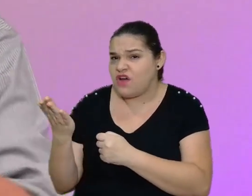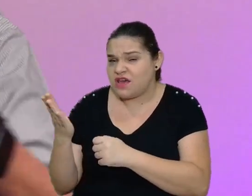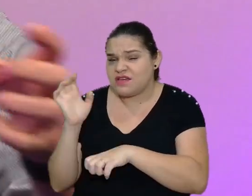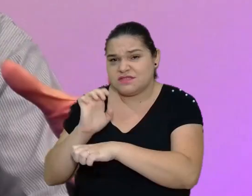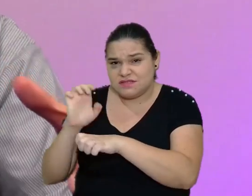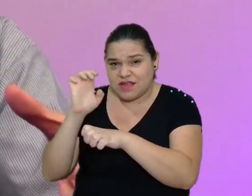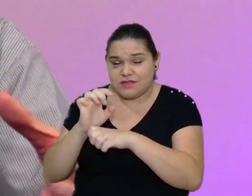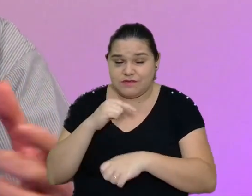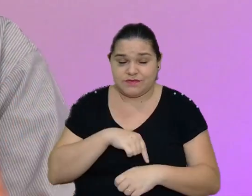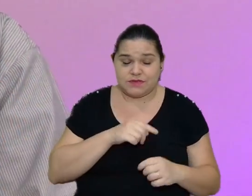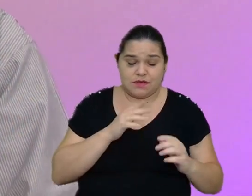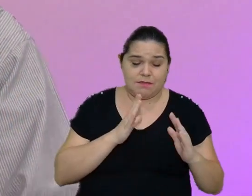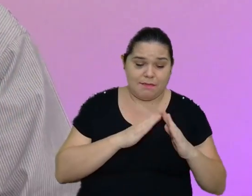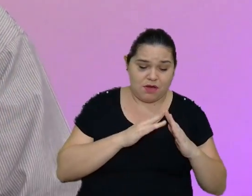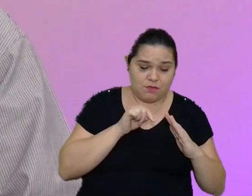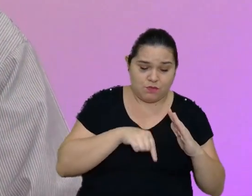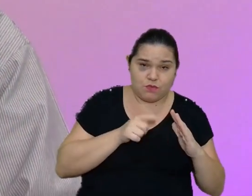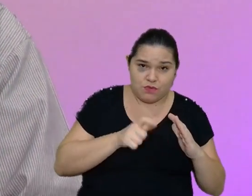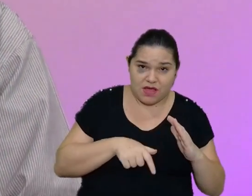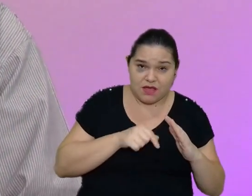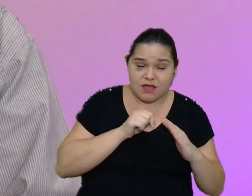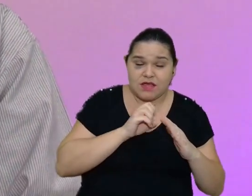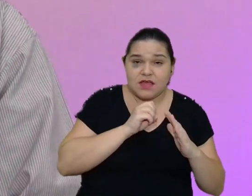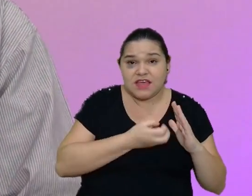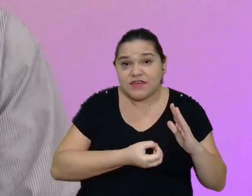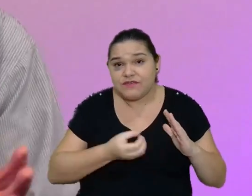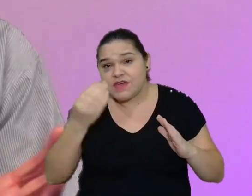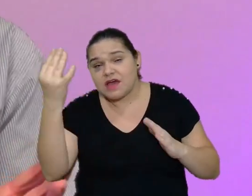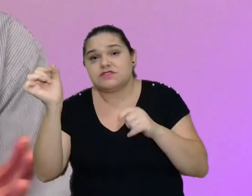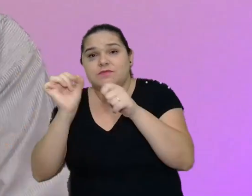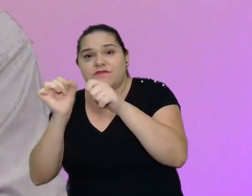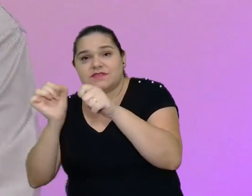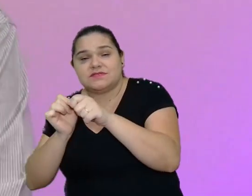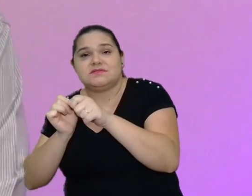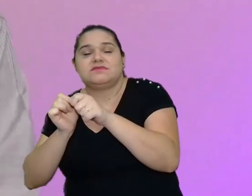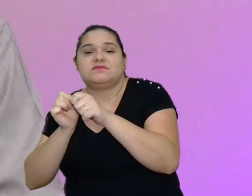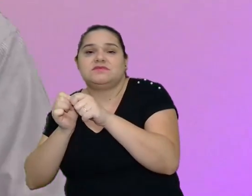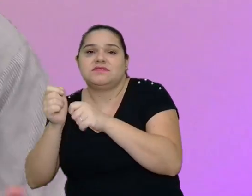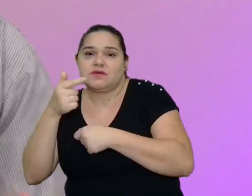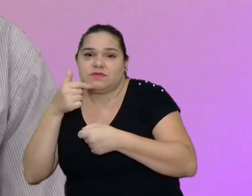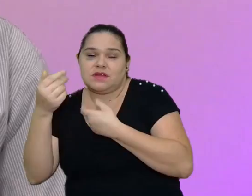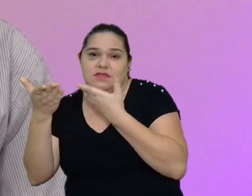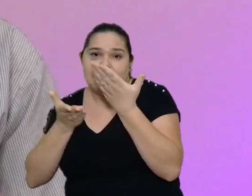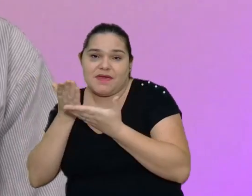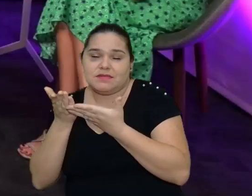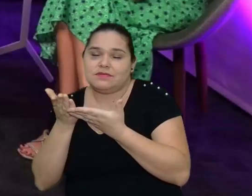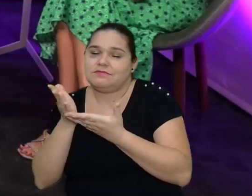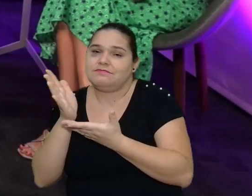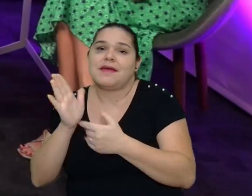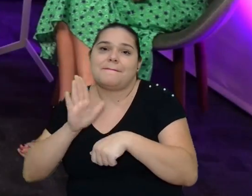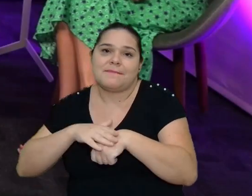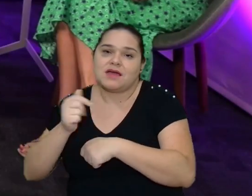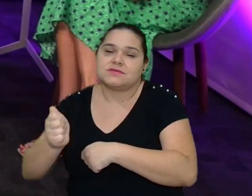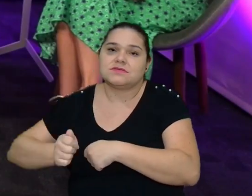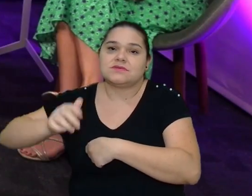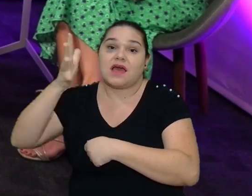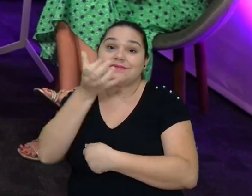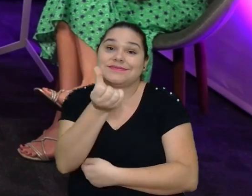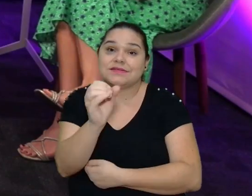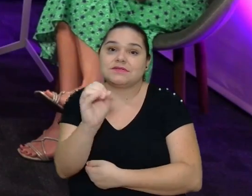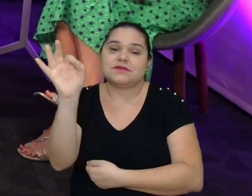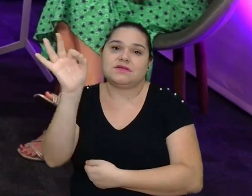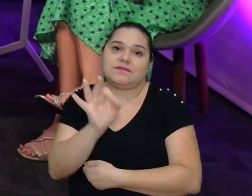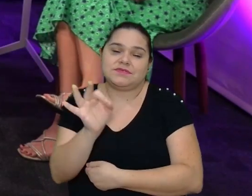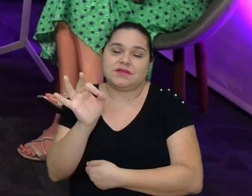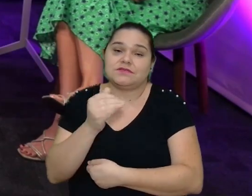montar clínicas em vários estados. Então, o desafio Como todo mundo está fazendo o zig, a gente fazer o zag, né? Não fazer uma clínica pequena para